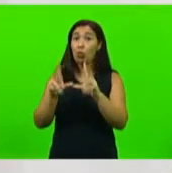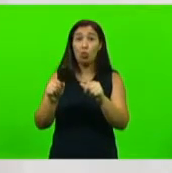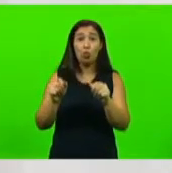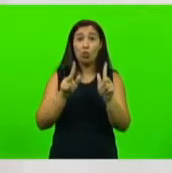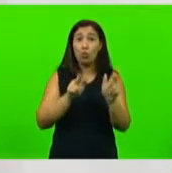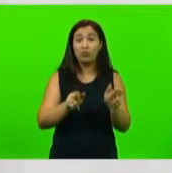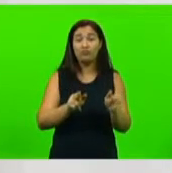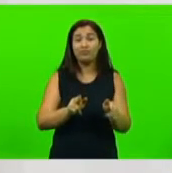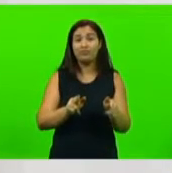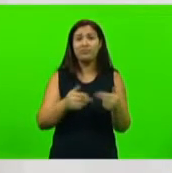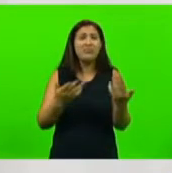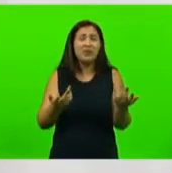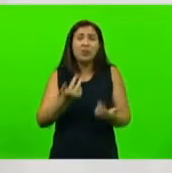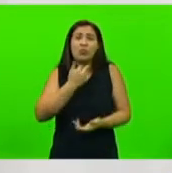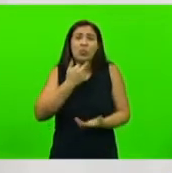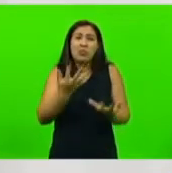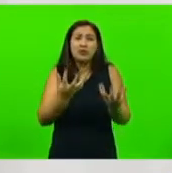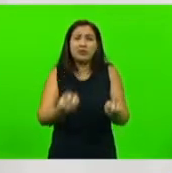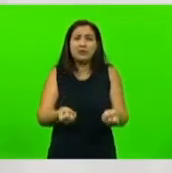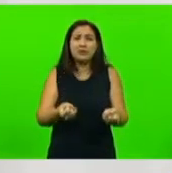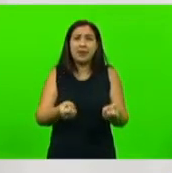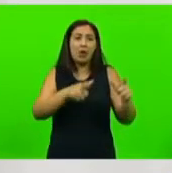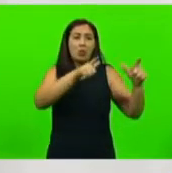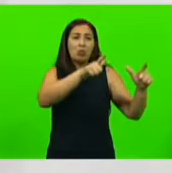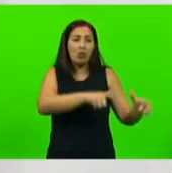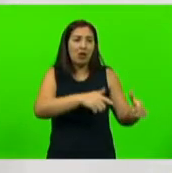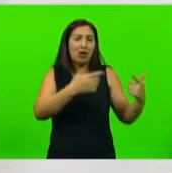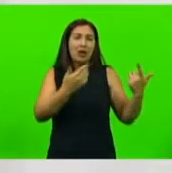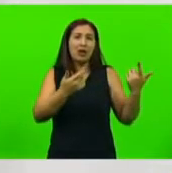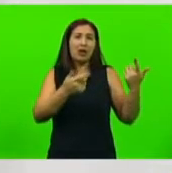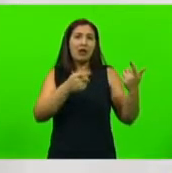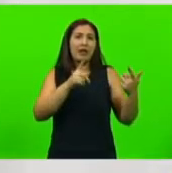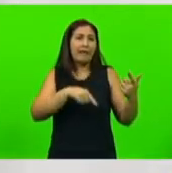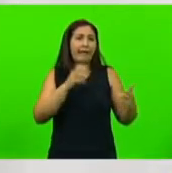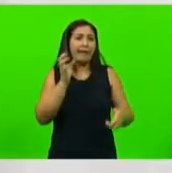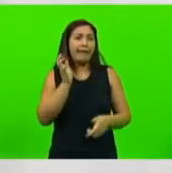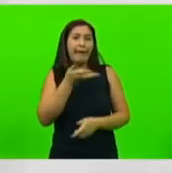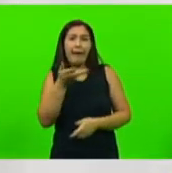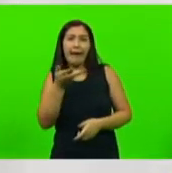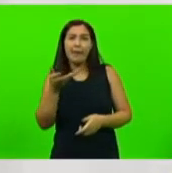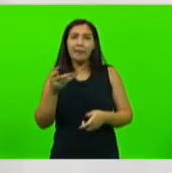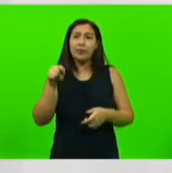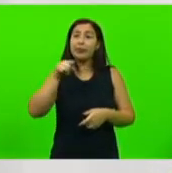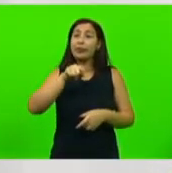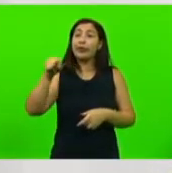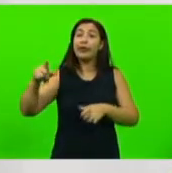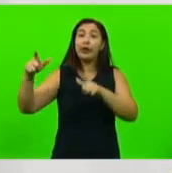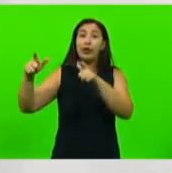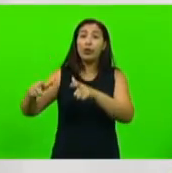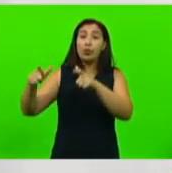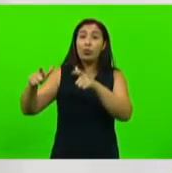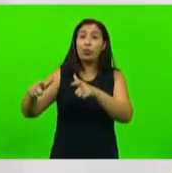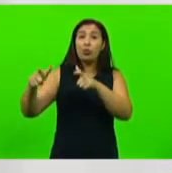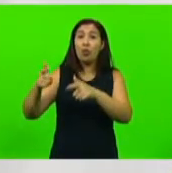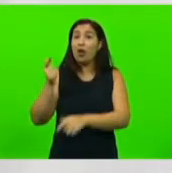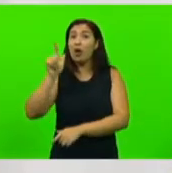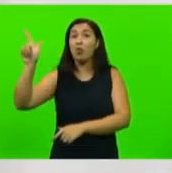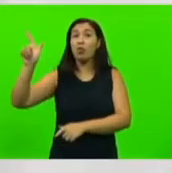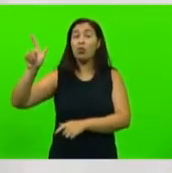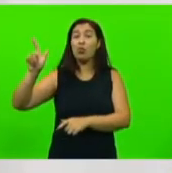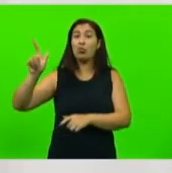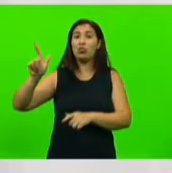não se admite que num lugar o atendimento é rápido, é cortês, e no outro lugar